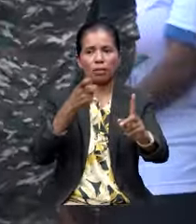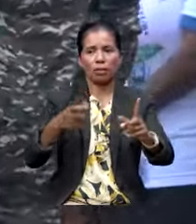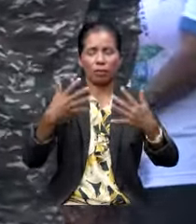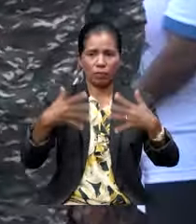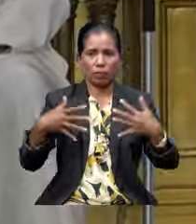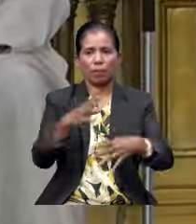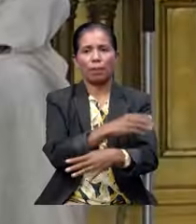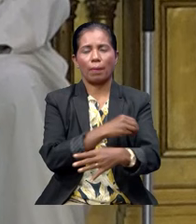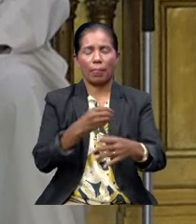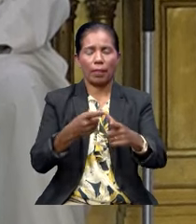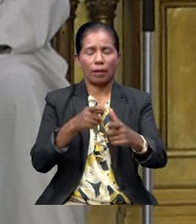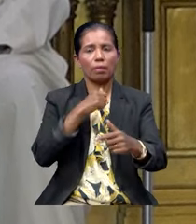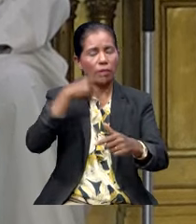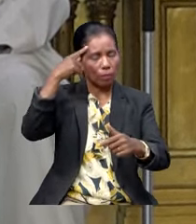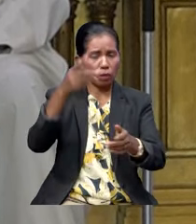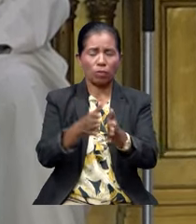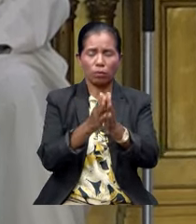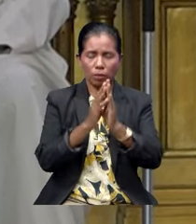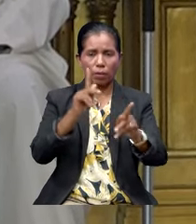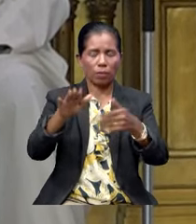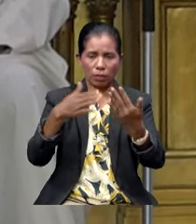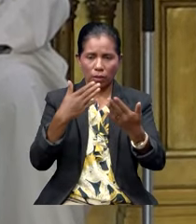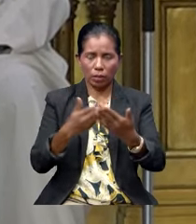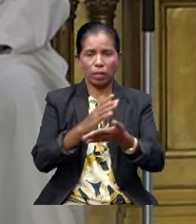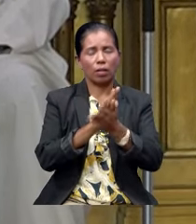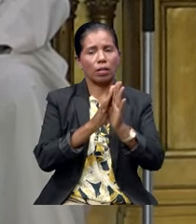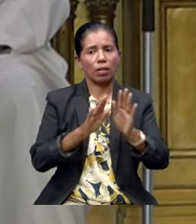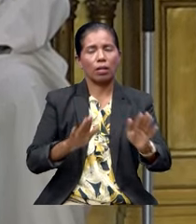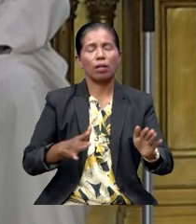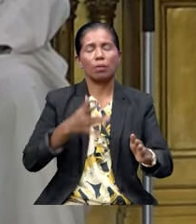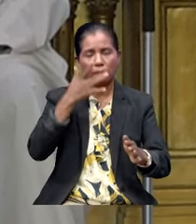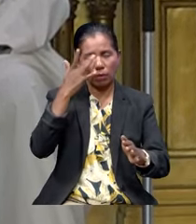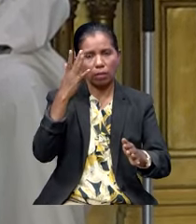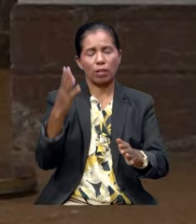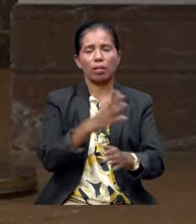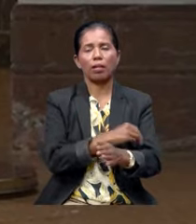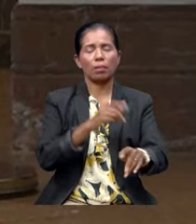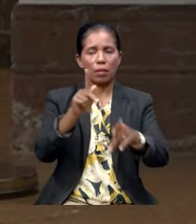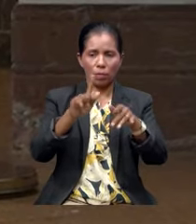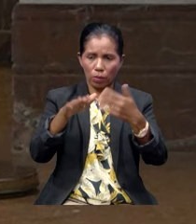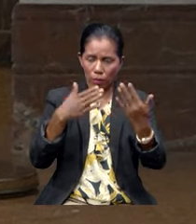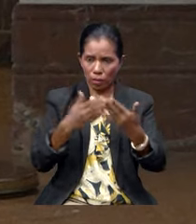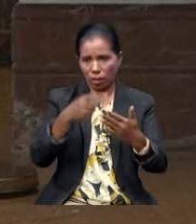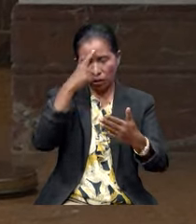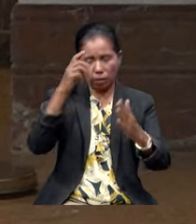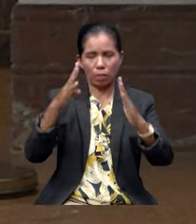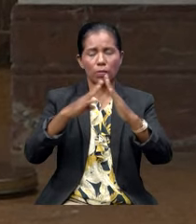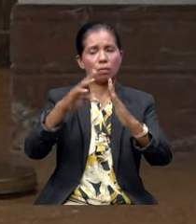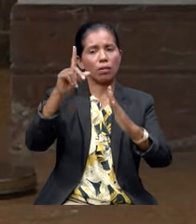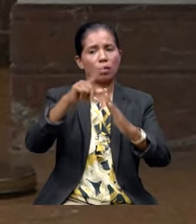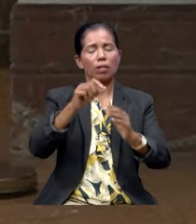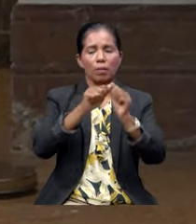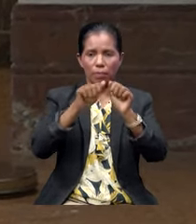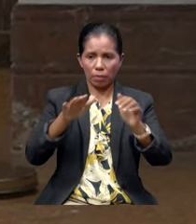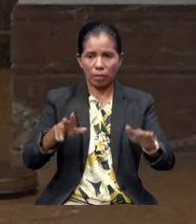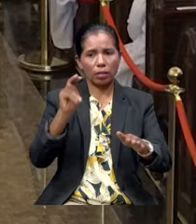nebenaro. Papa Francisco mos, o suba sacerdote Sira, a tu abelar morim evangelho nian, ba ema rotu. Também o malulik mac instrumento benção